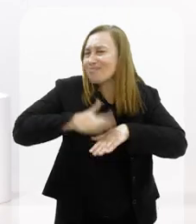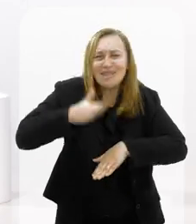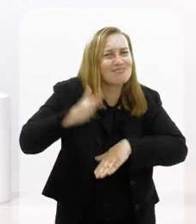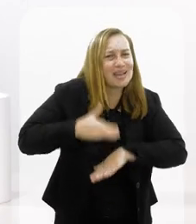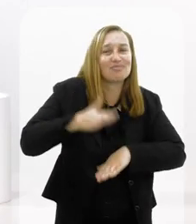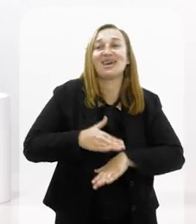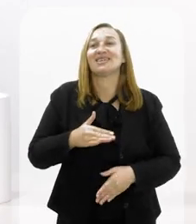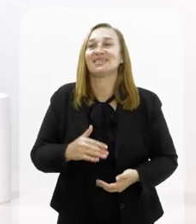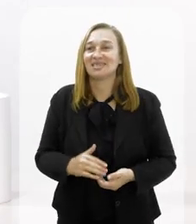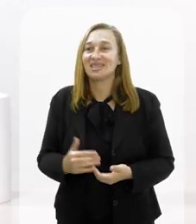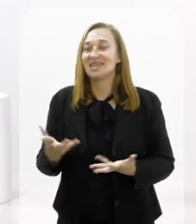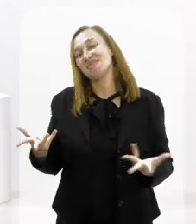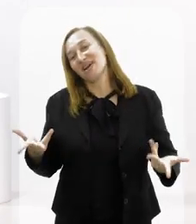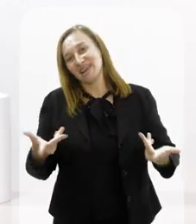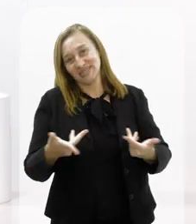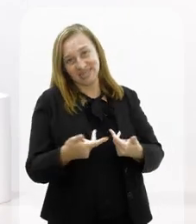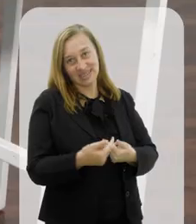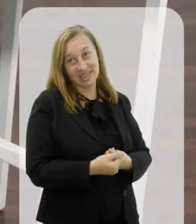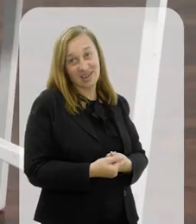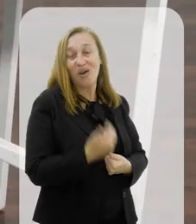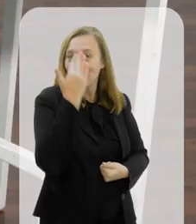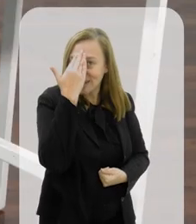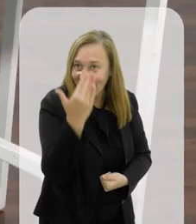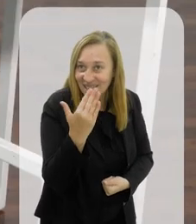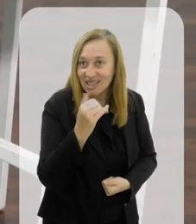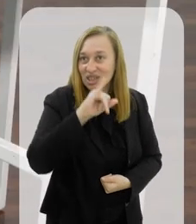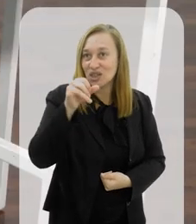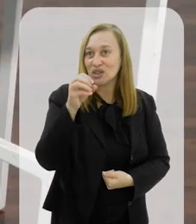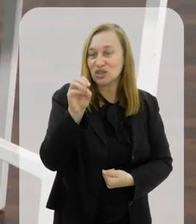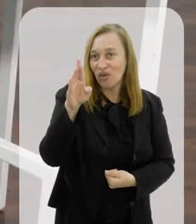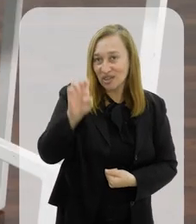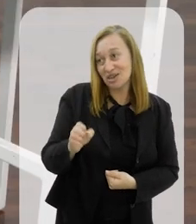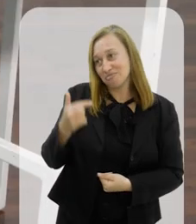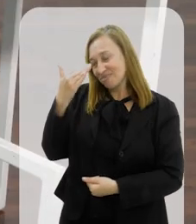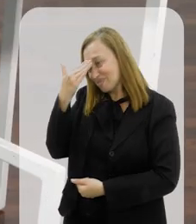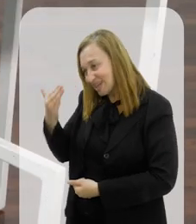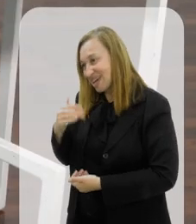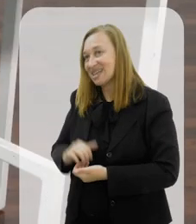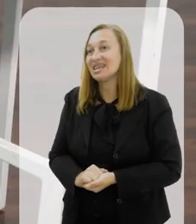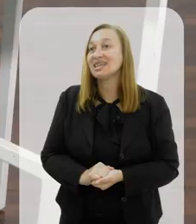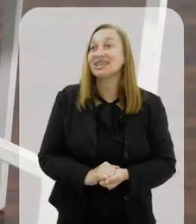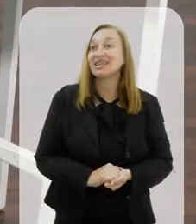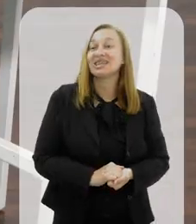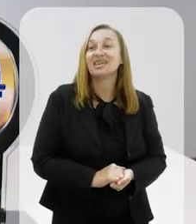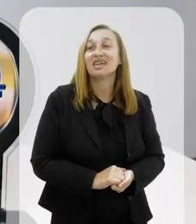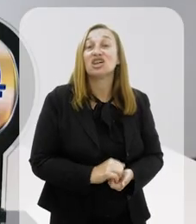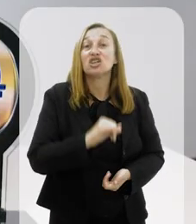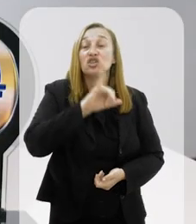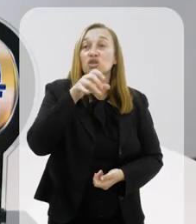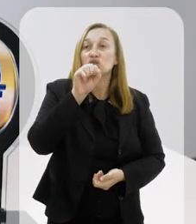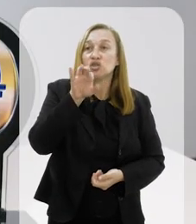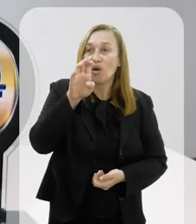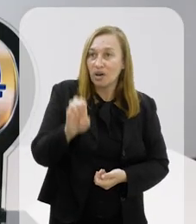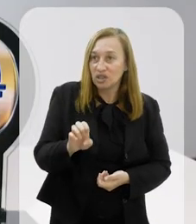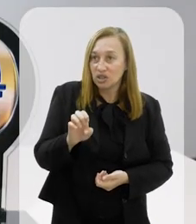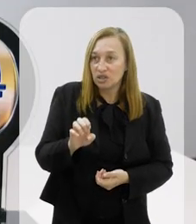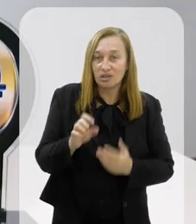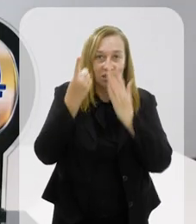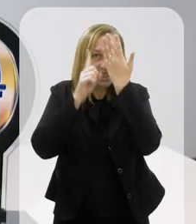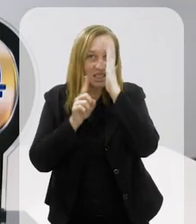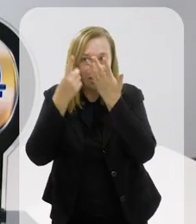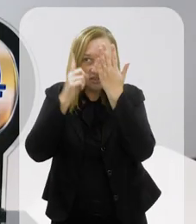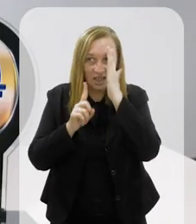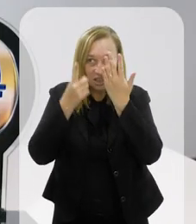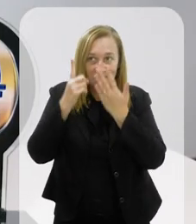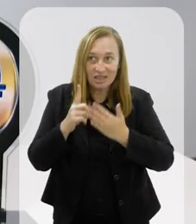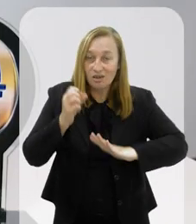trabalhar muito mais ainda que maravilha Muito obrigado Jorge Eu que agradeço Esse foi Jorge Silveira o atual